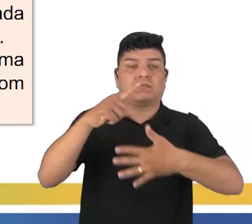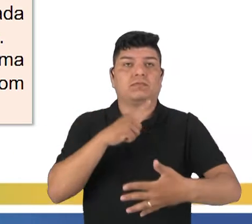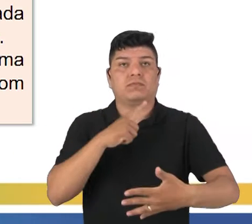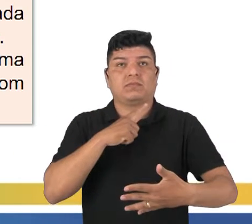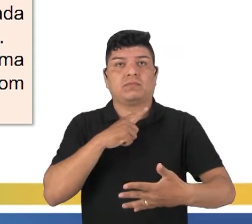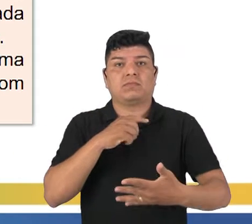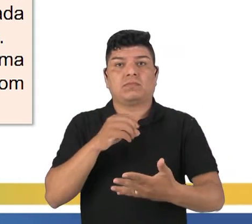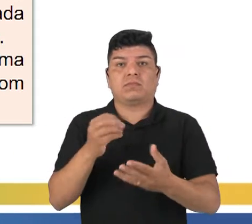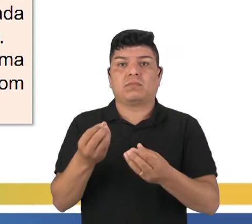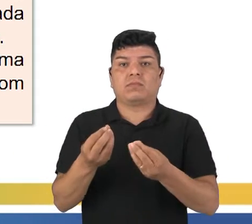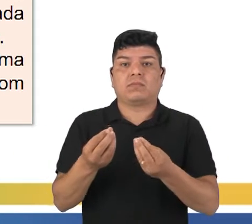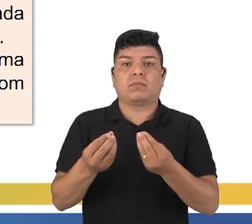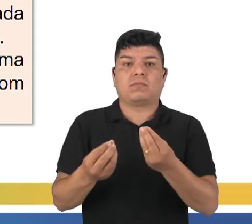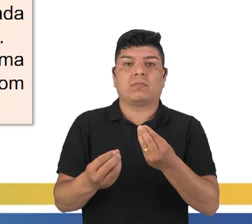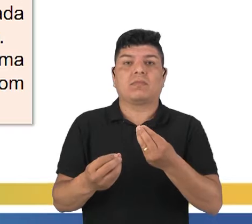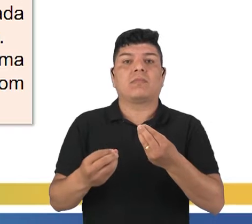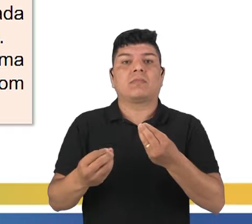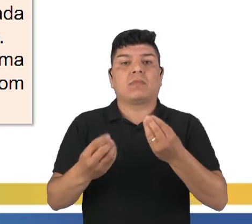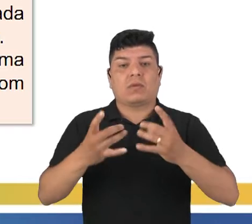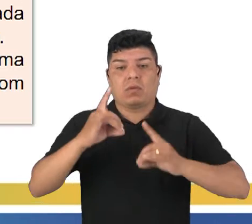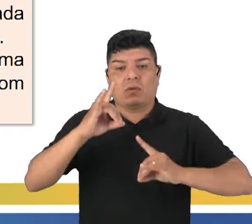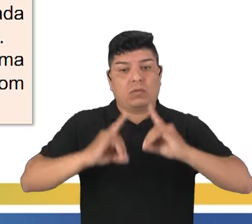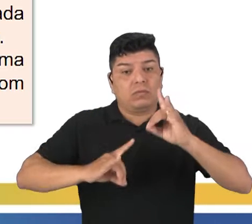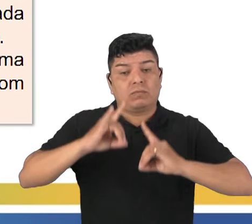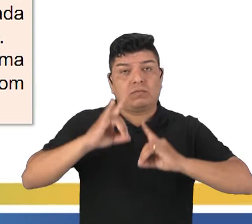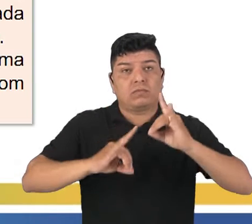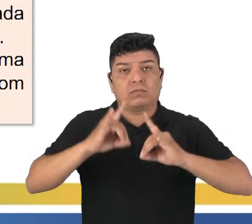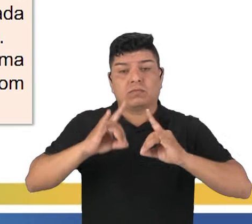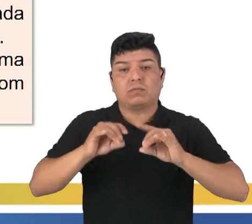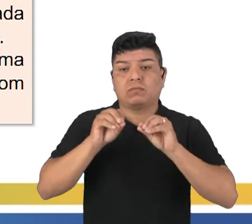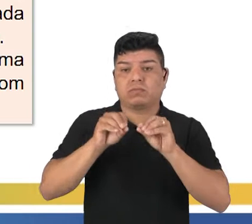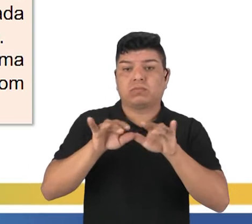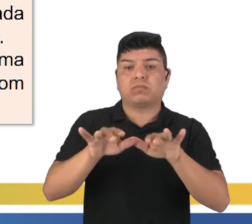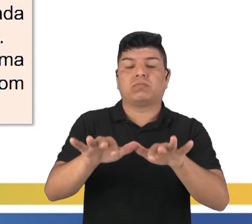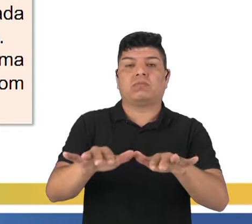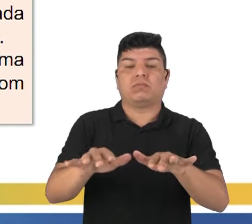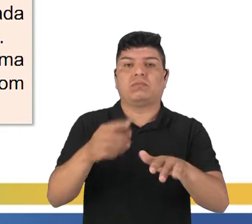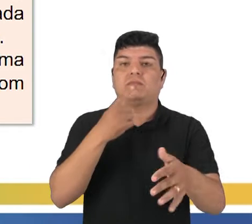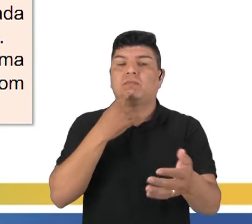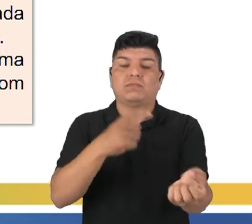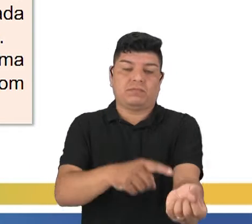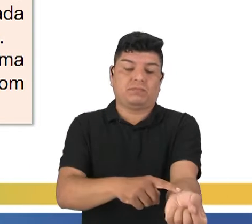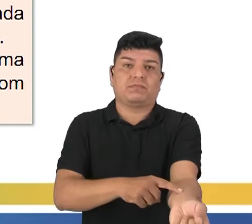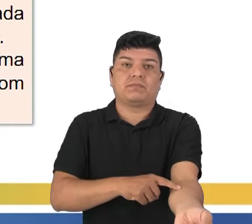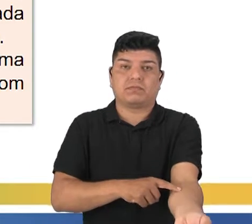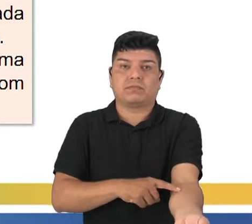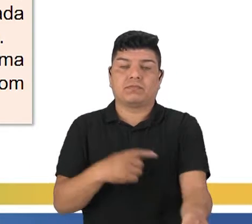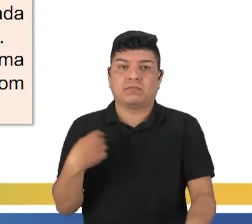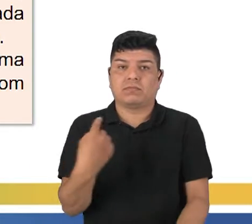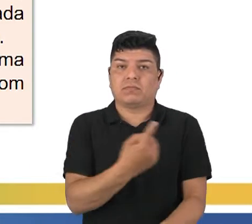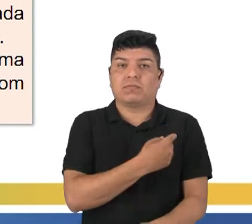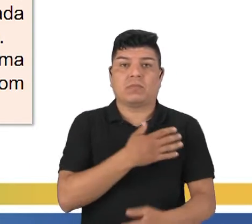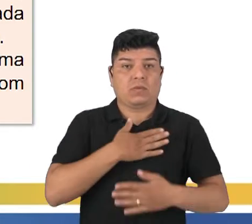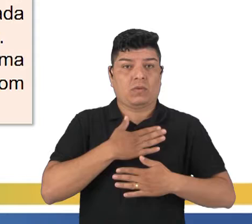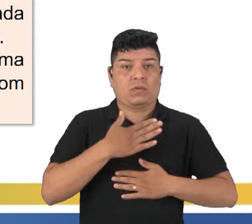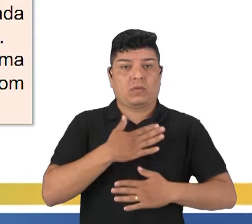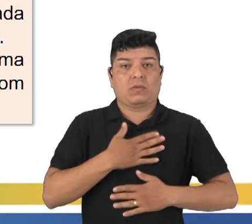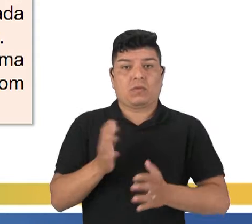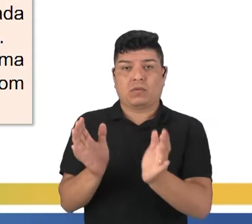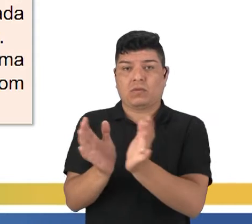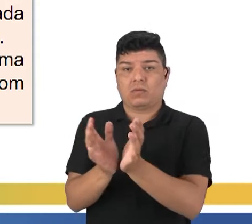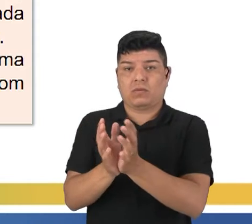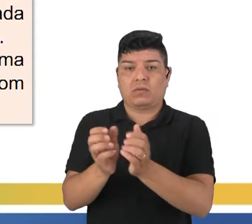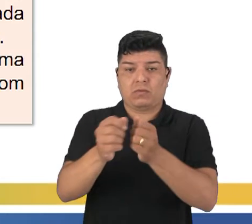essas secreções, os hormônios, que são lançados na corrente sanguínea. No nosso corpo, o conjunto